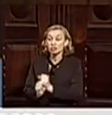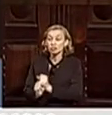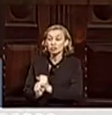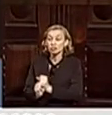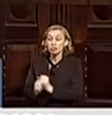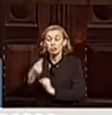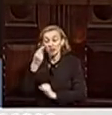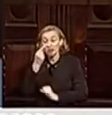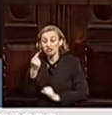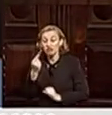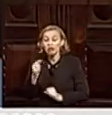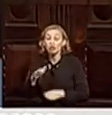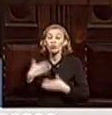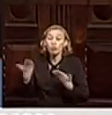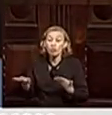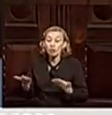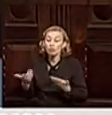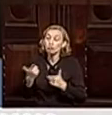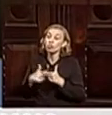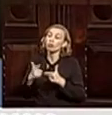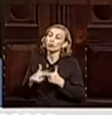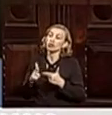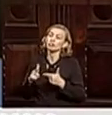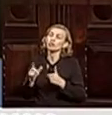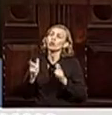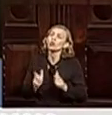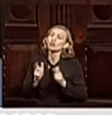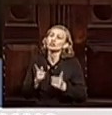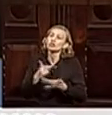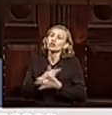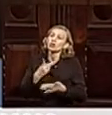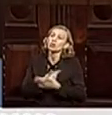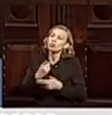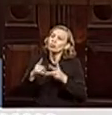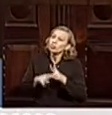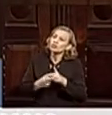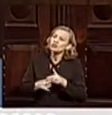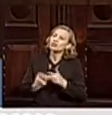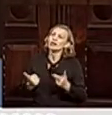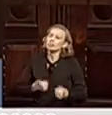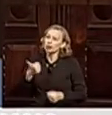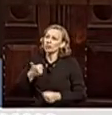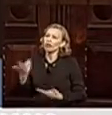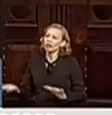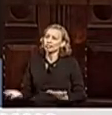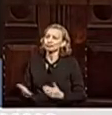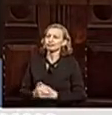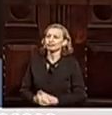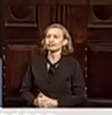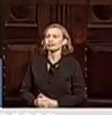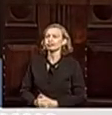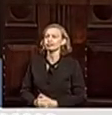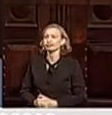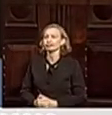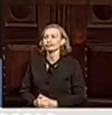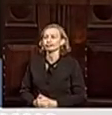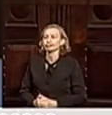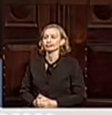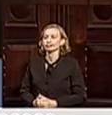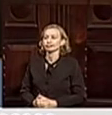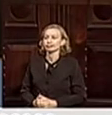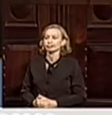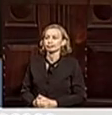mesmo tempo, a recuperação de receitas sem uma retração econômica, sem vivenciarmos